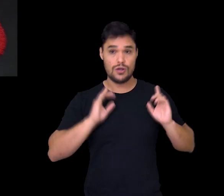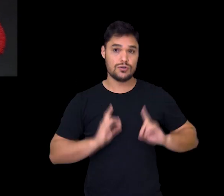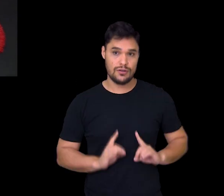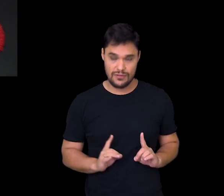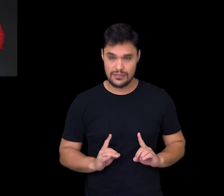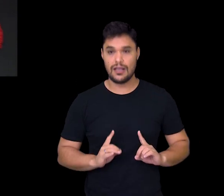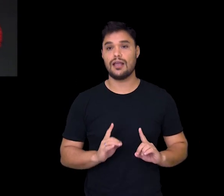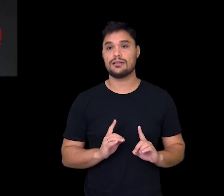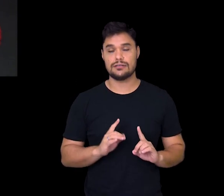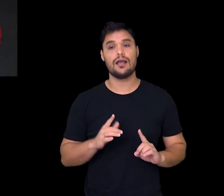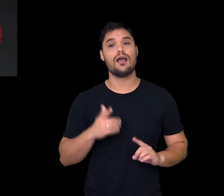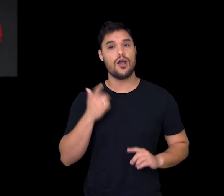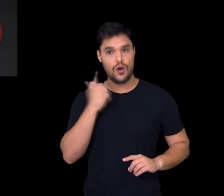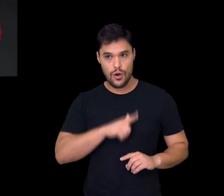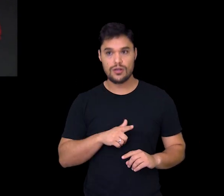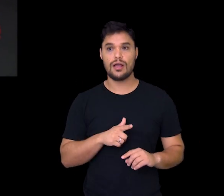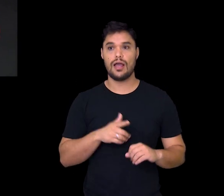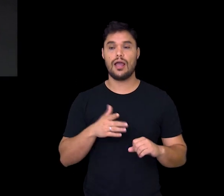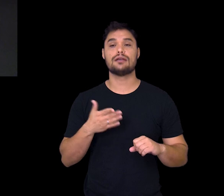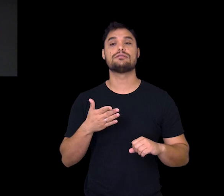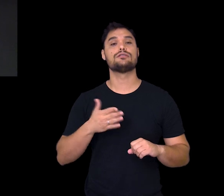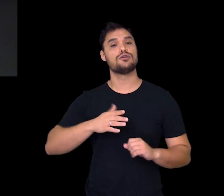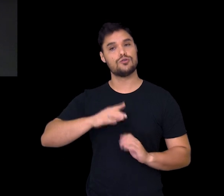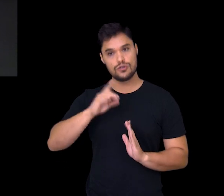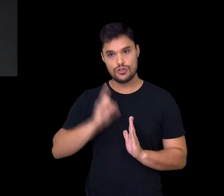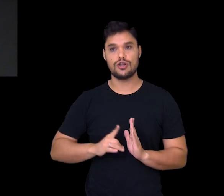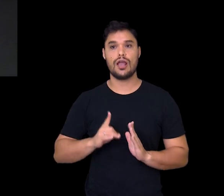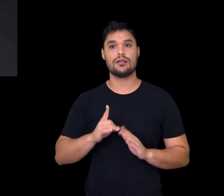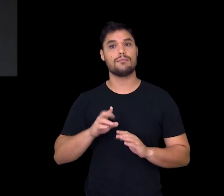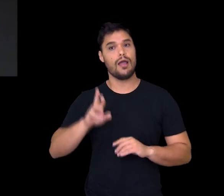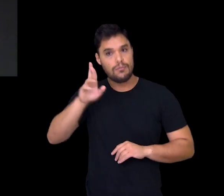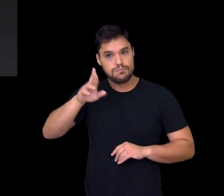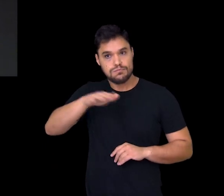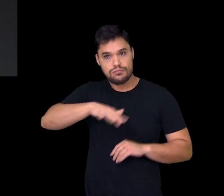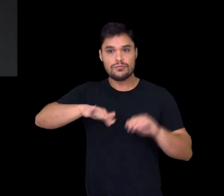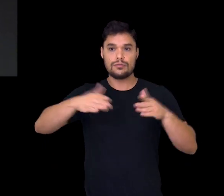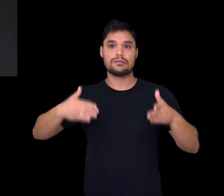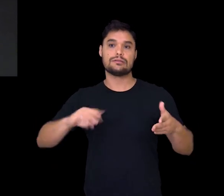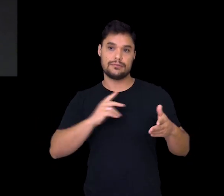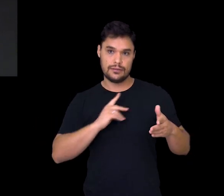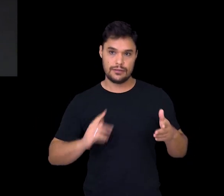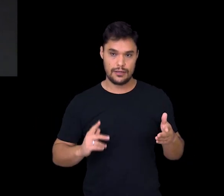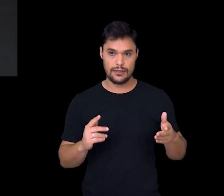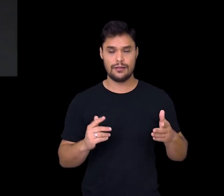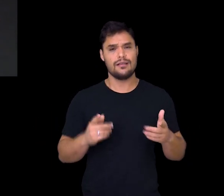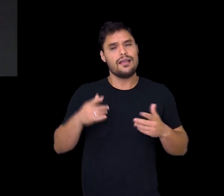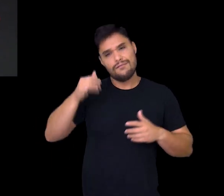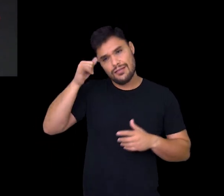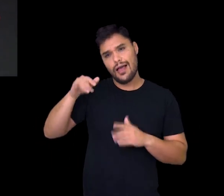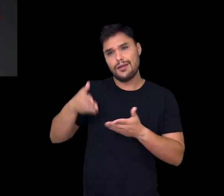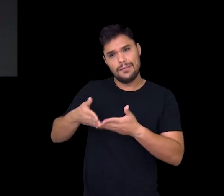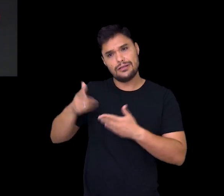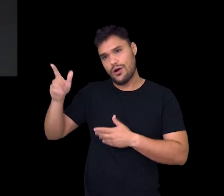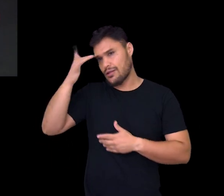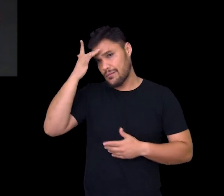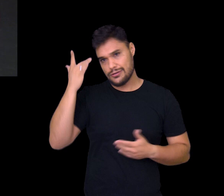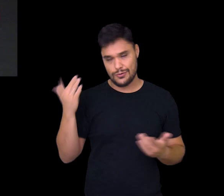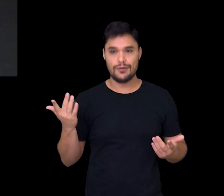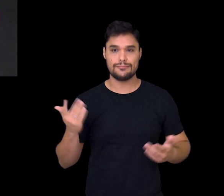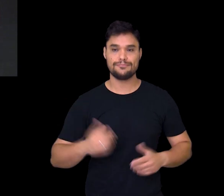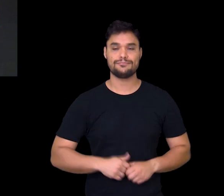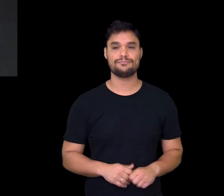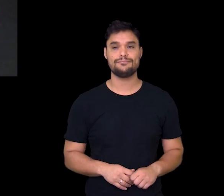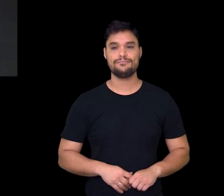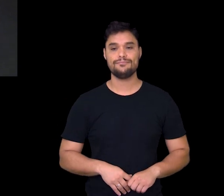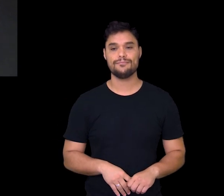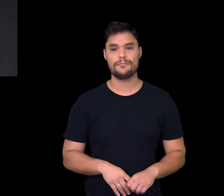ganham acesso e o direito a comandar a sessão. Isso foi muito bacana. Sem pedir para ninguém, né? Sem pedir para ninguém. E tem um caso, eu sei que você